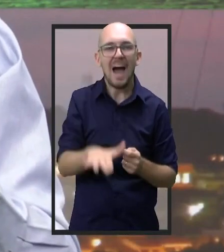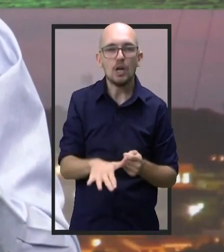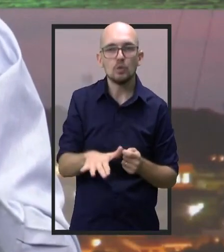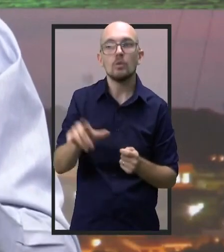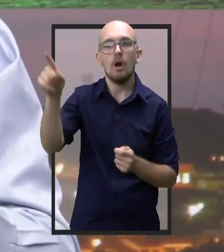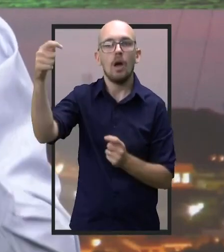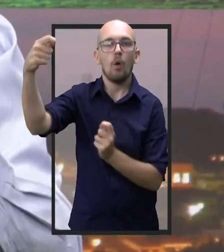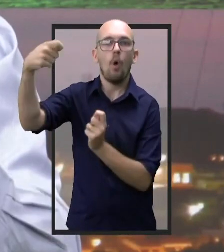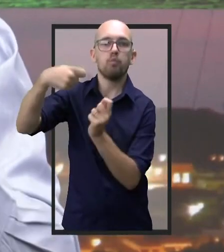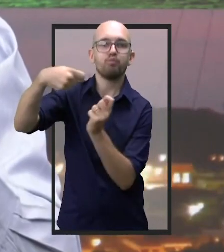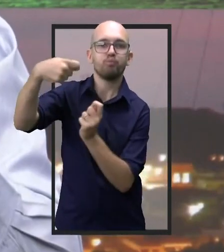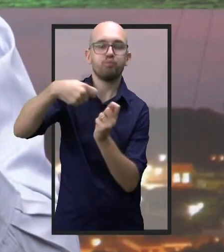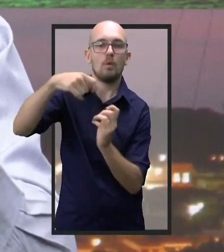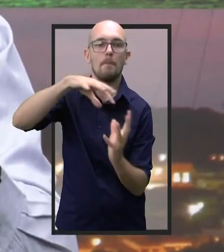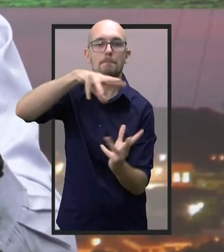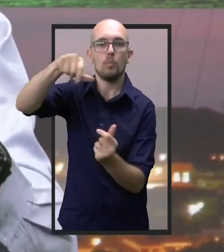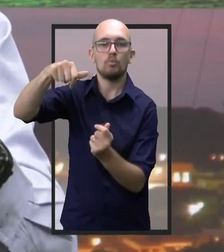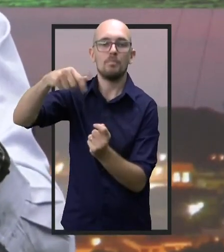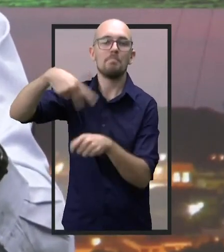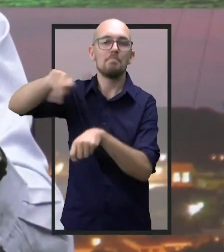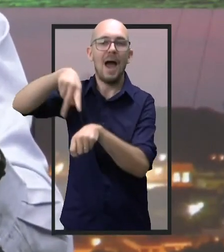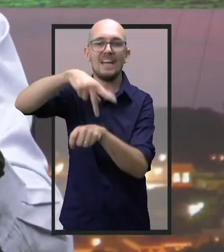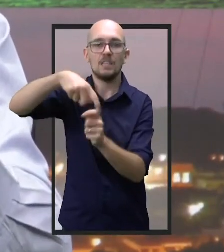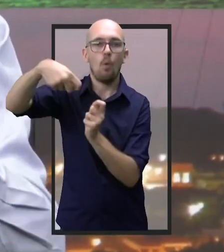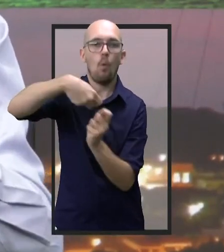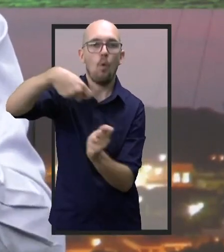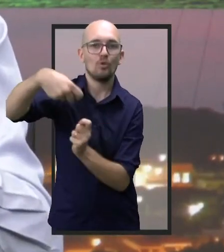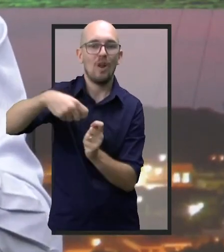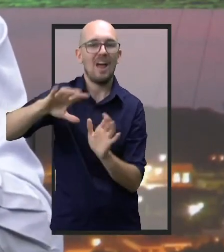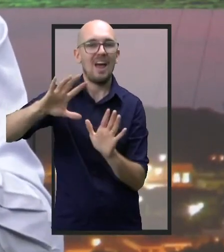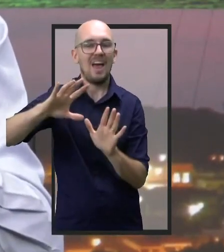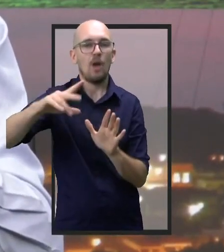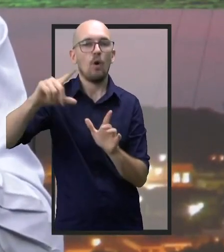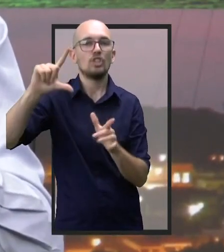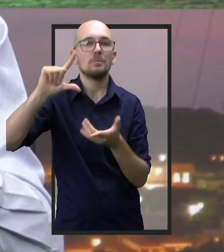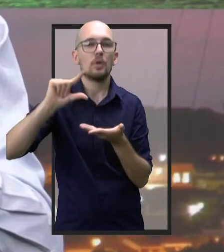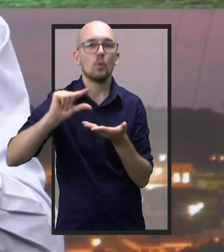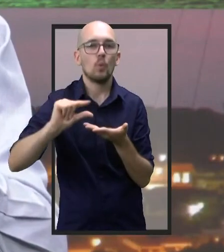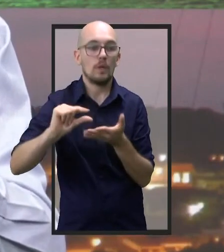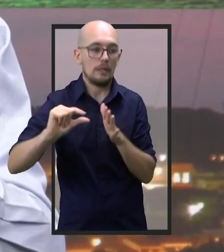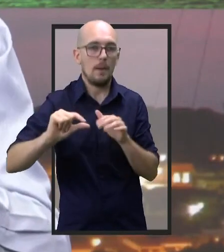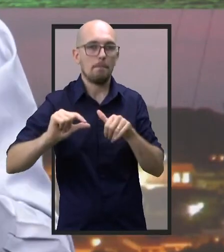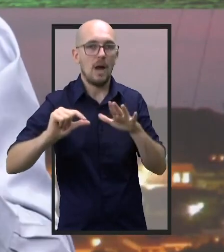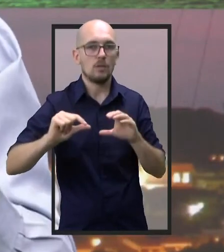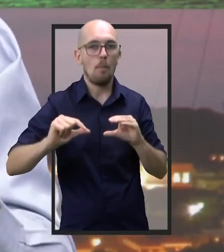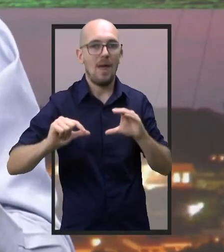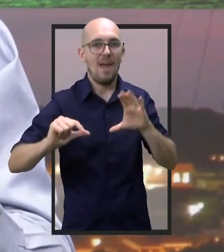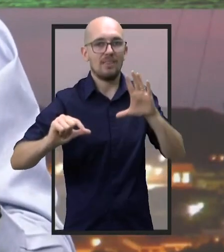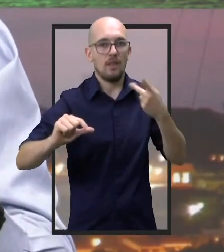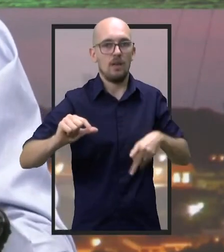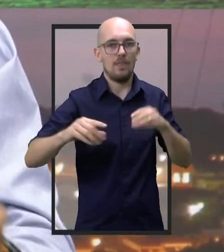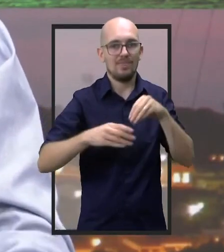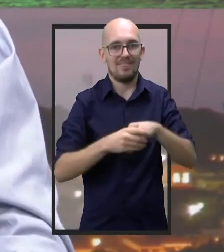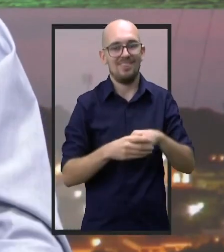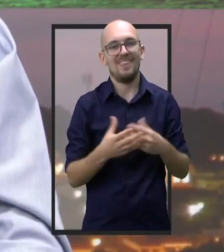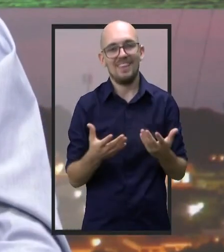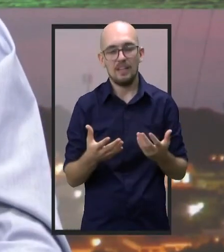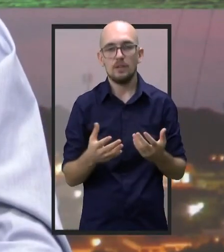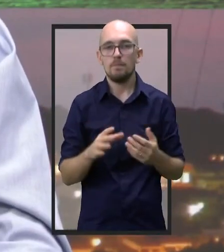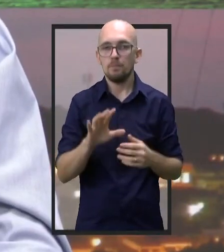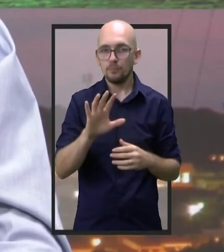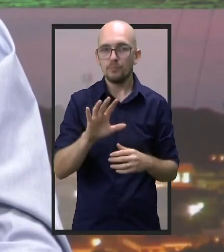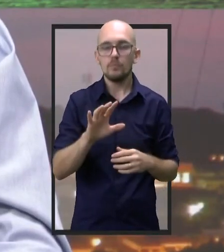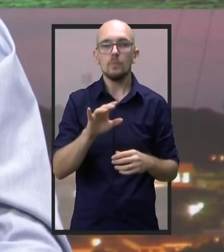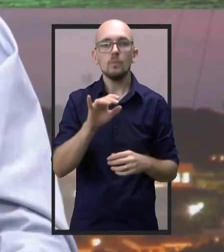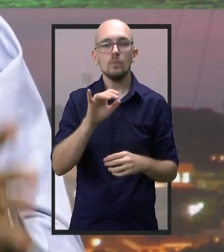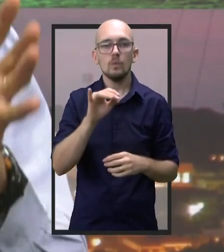regula. Então, a chance de você ter um produto de maneira adequada é importante. E diga-se de passagem, o que